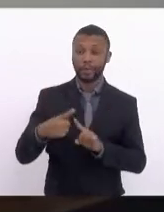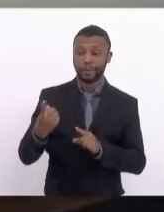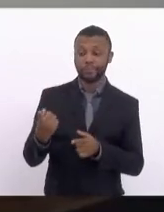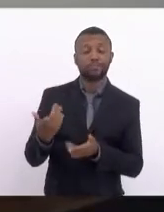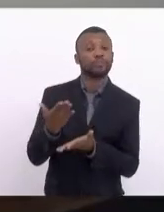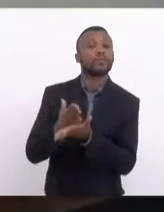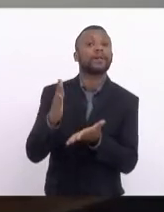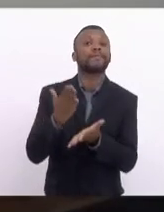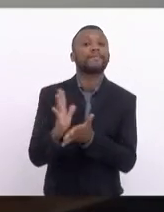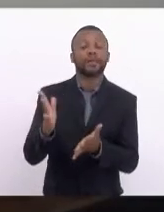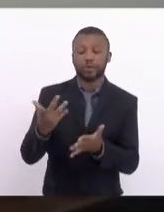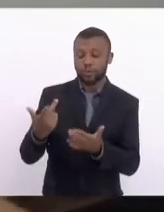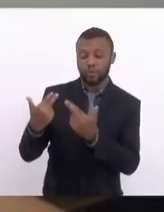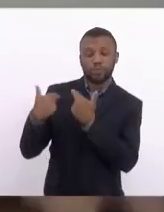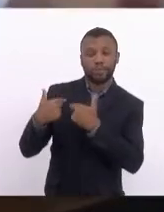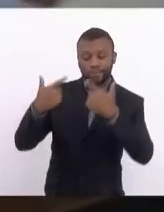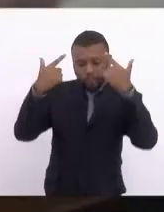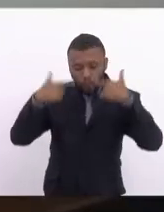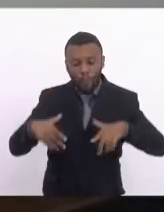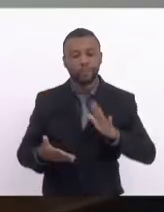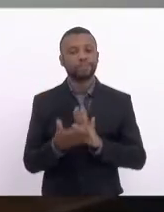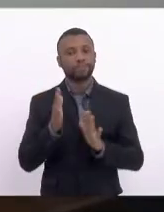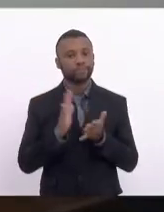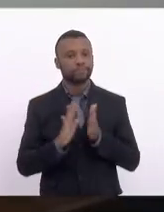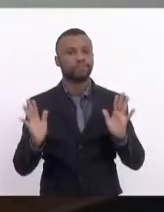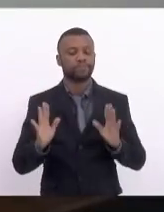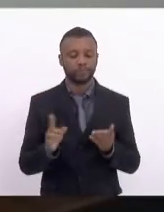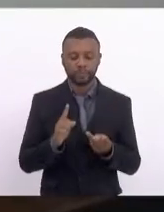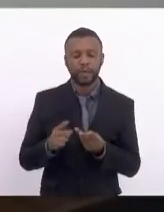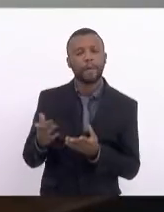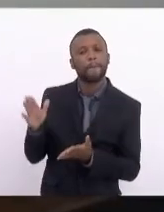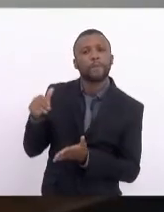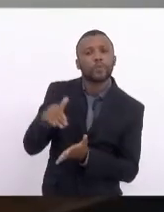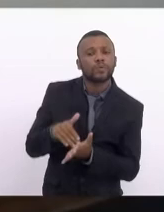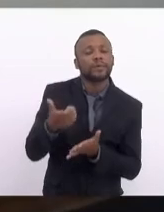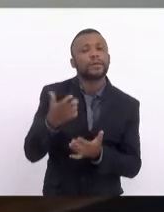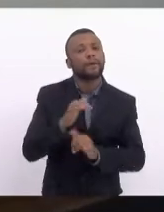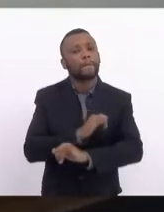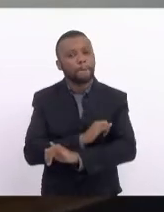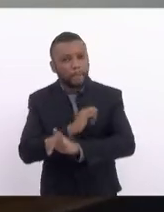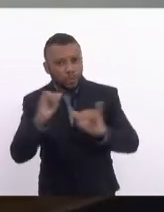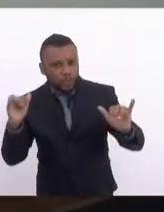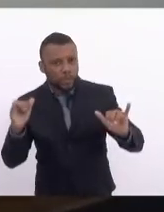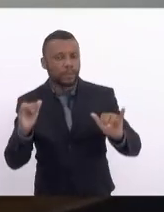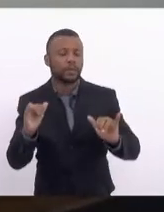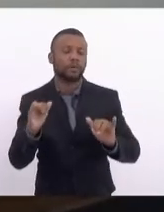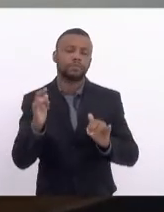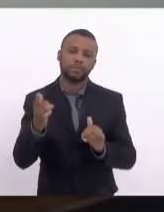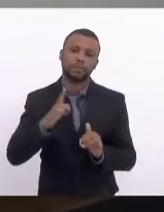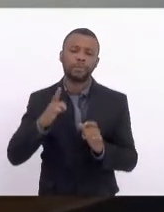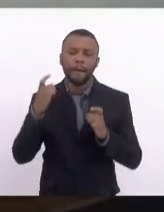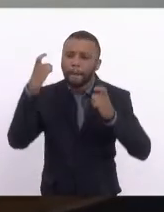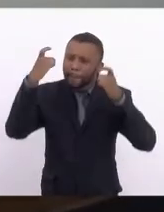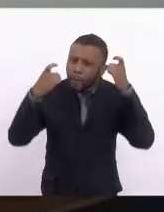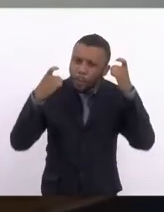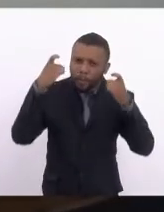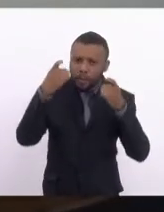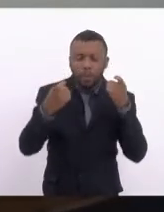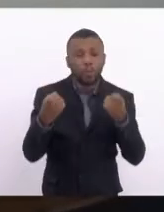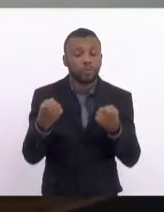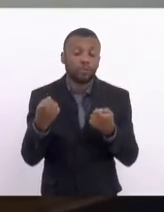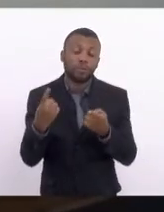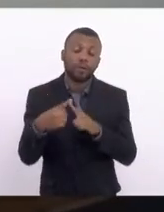mencionar, deputada Tia Ju, com preocupação, uma visita que recebi